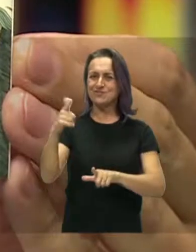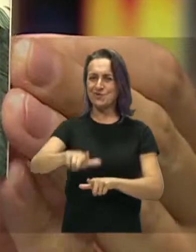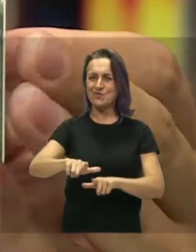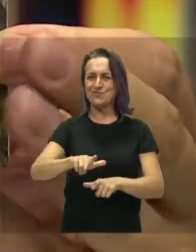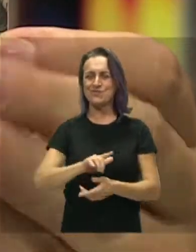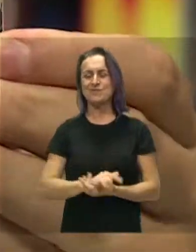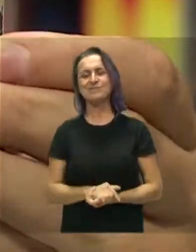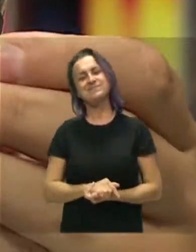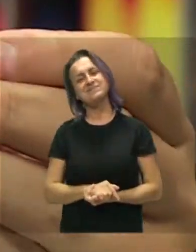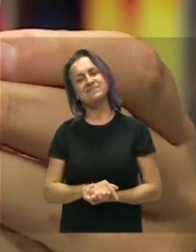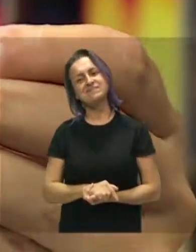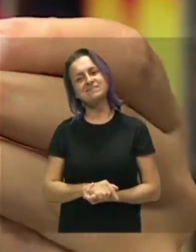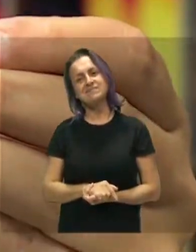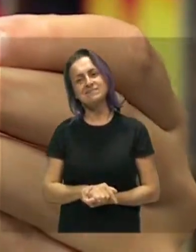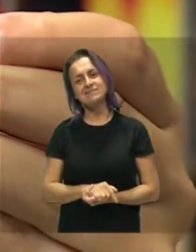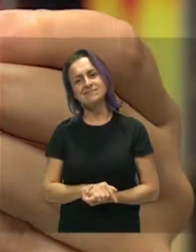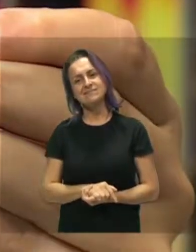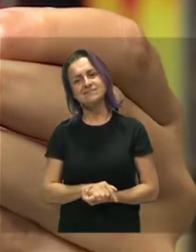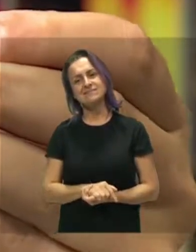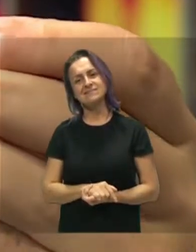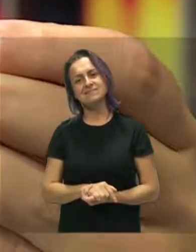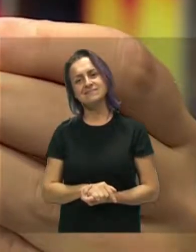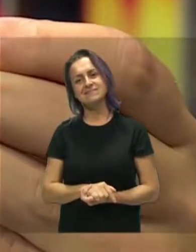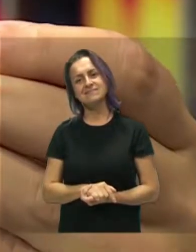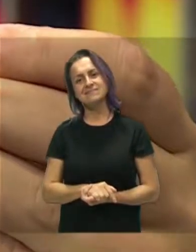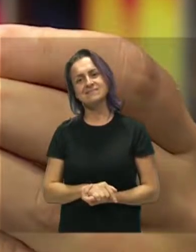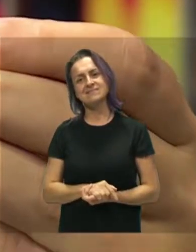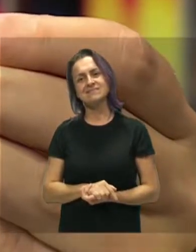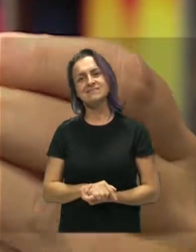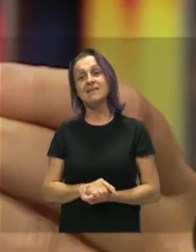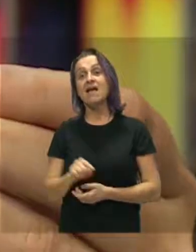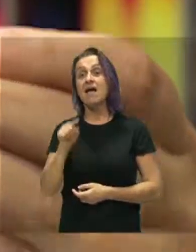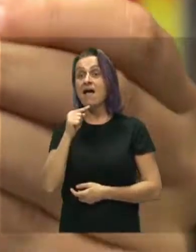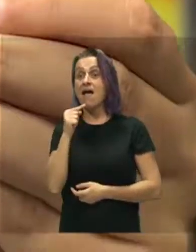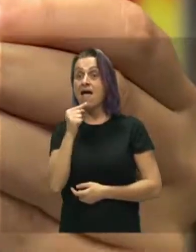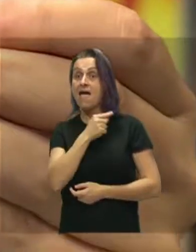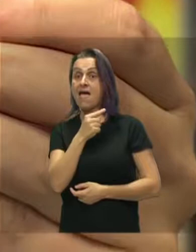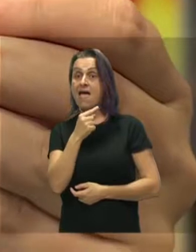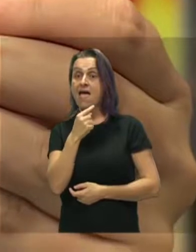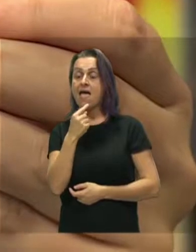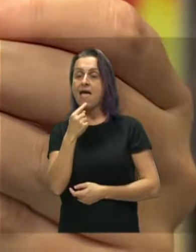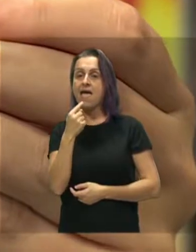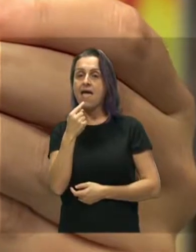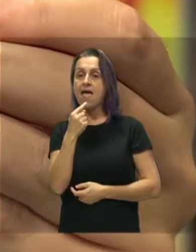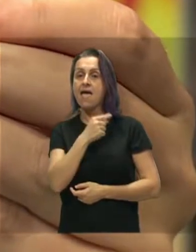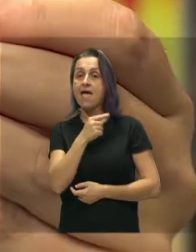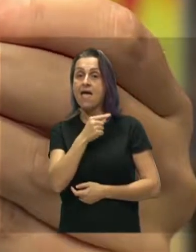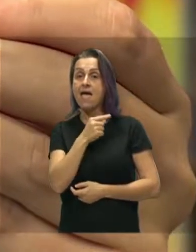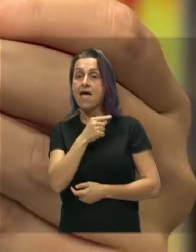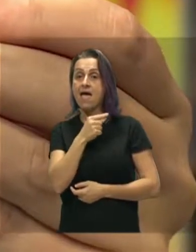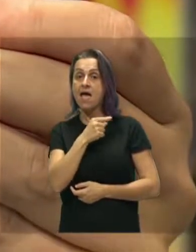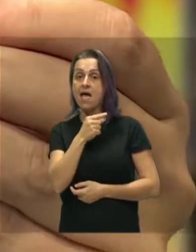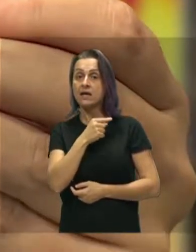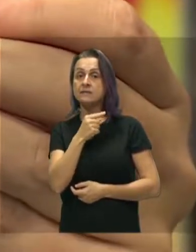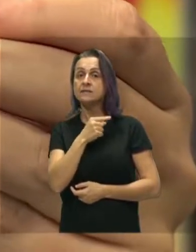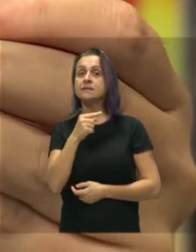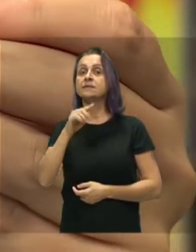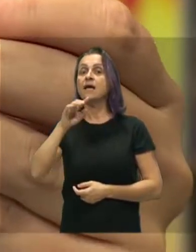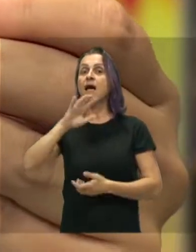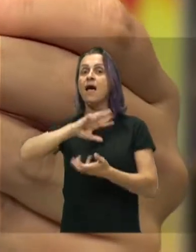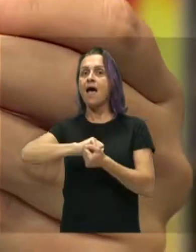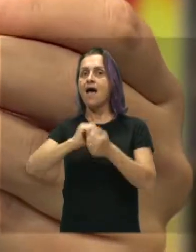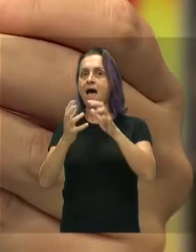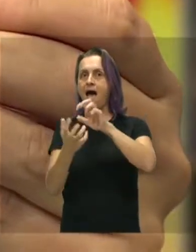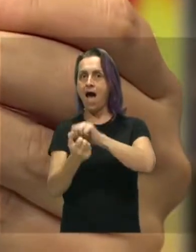imagem, porque o Bruno, essa arte aqui que está no CD, como é que surgiu ela e como é que ela se relaciona